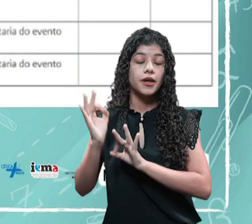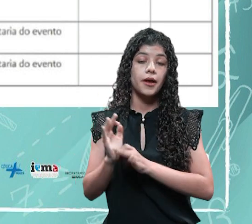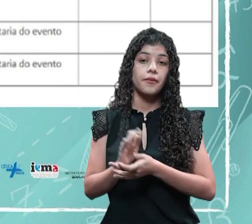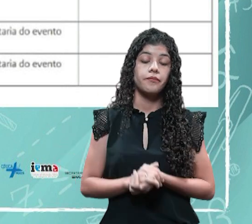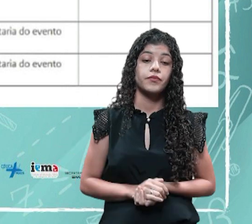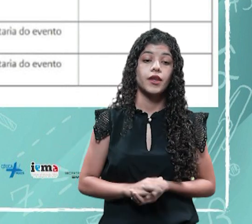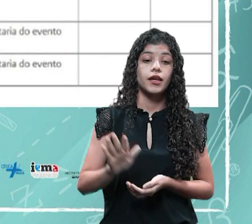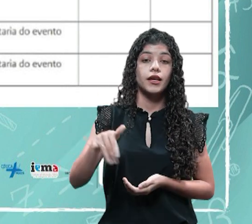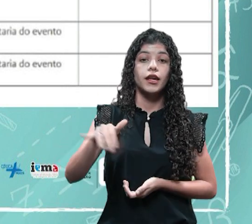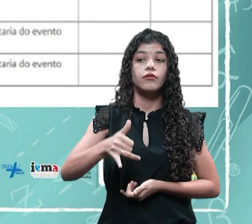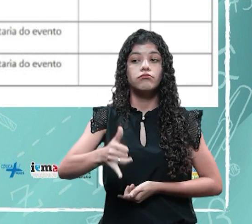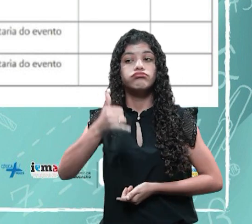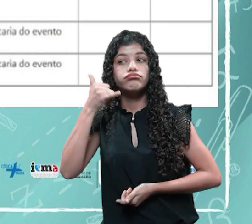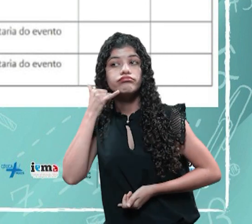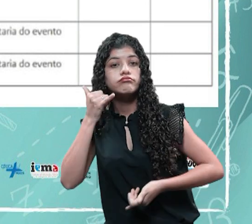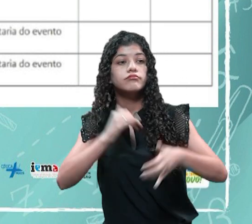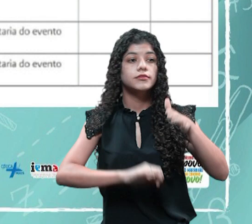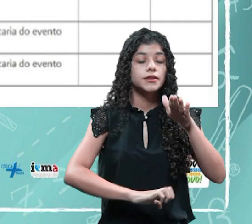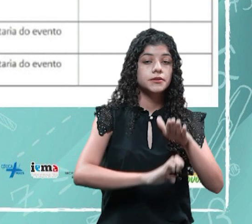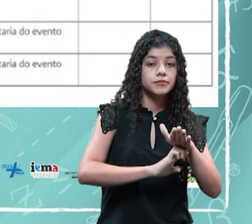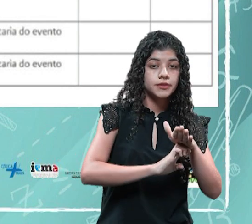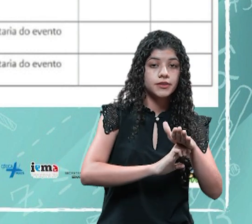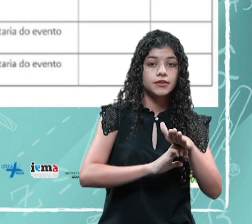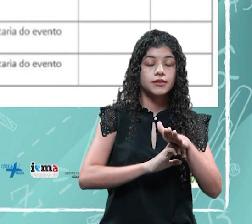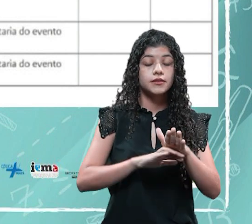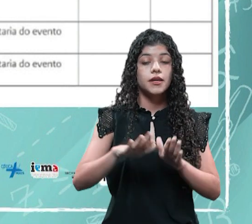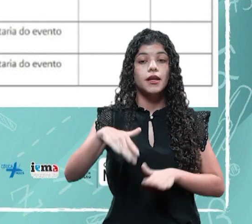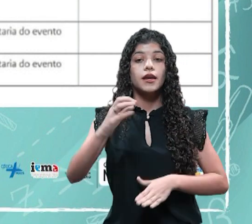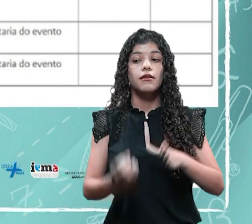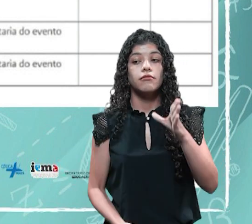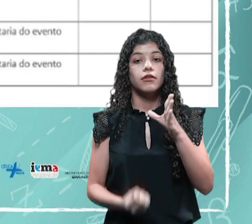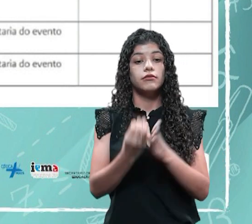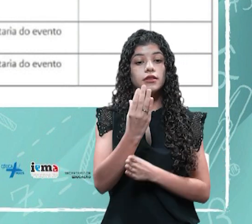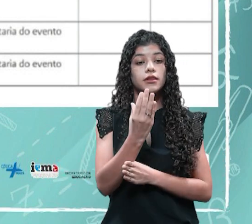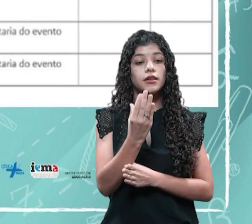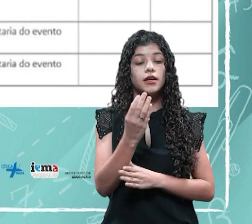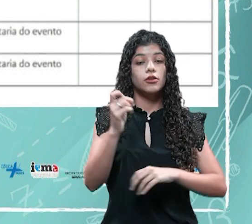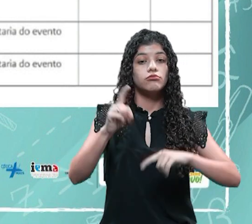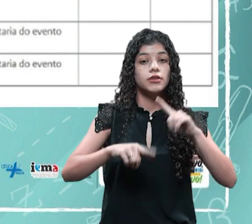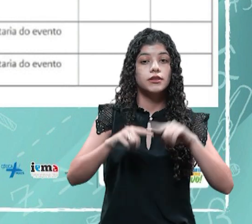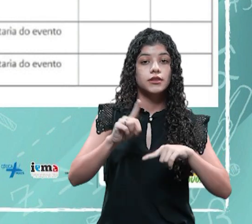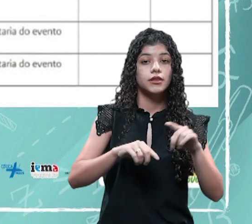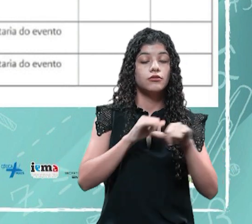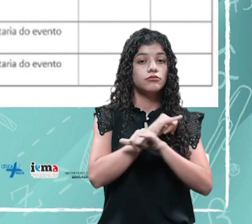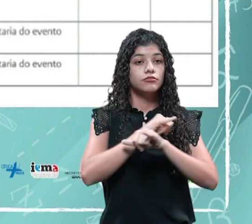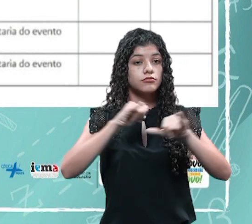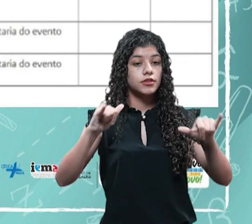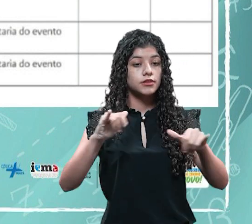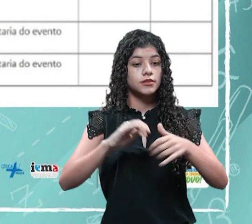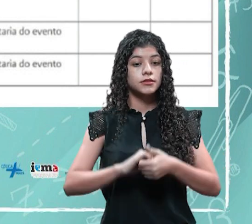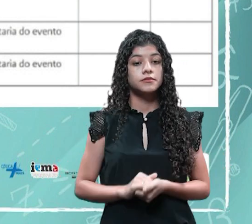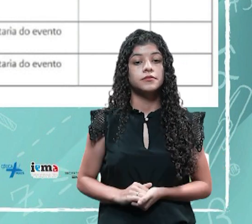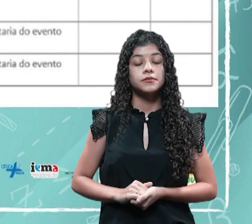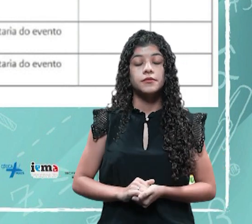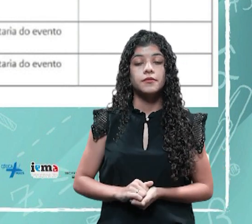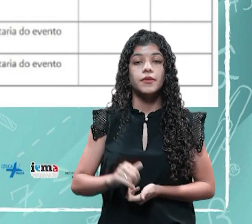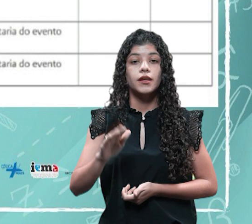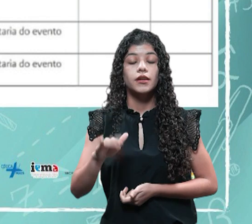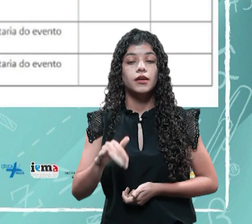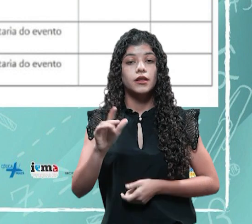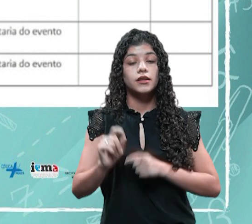Quem vai contactar com as empresas? Quem que vai criar o material de divulgação?